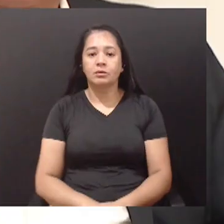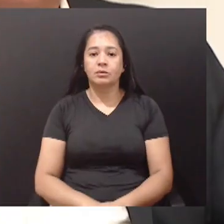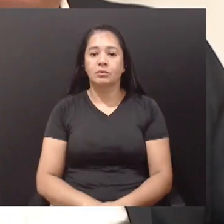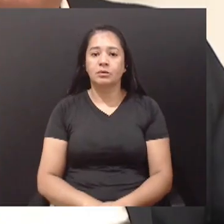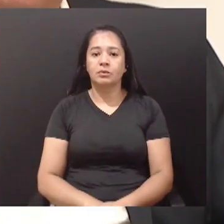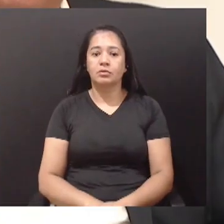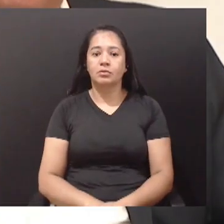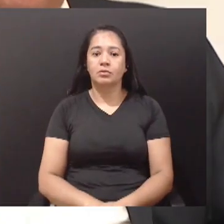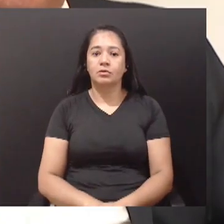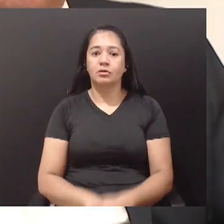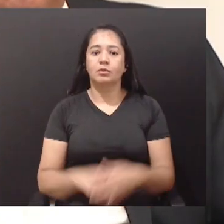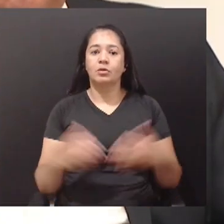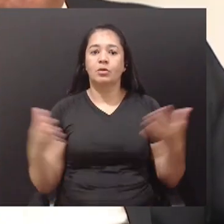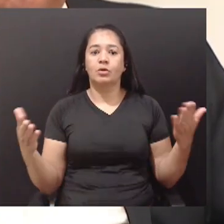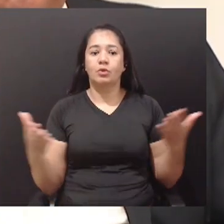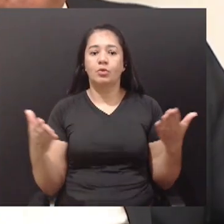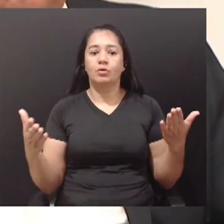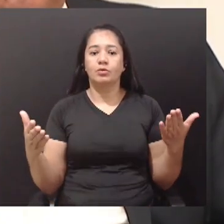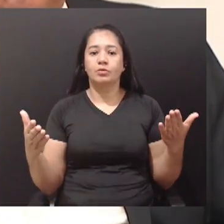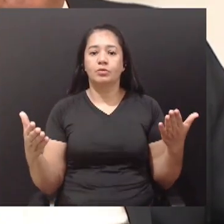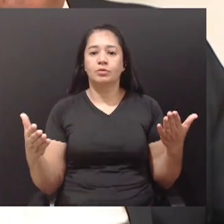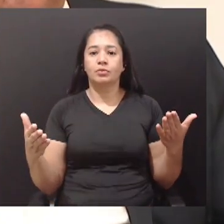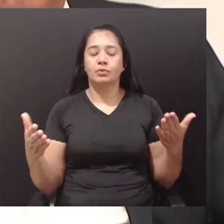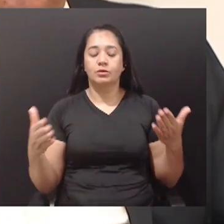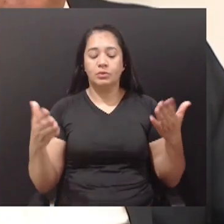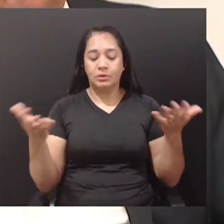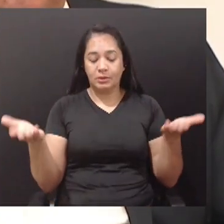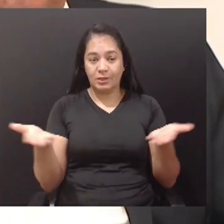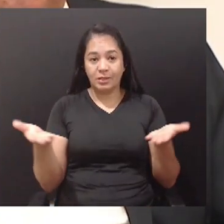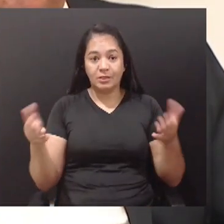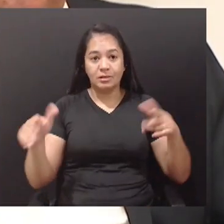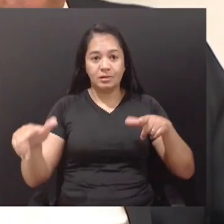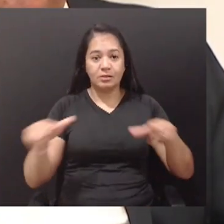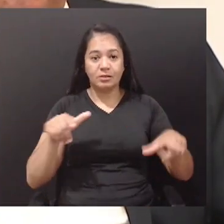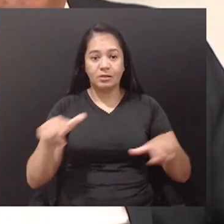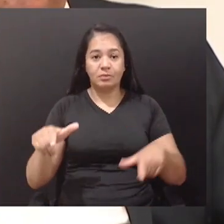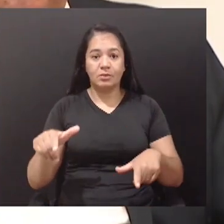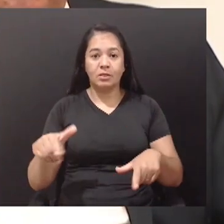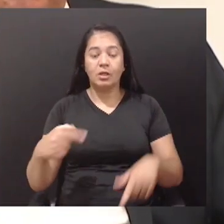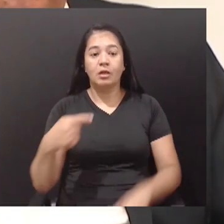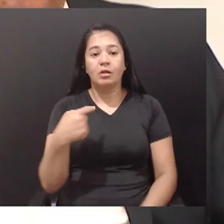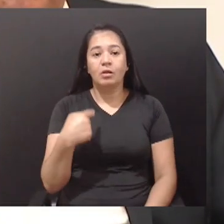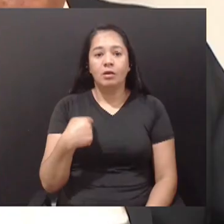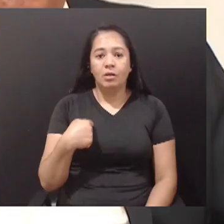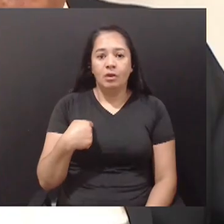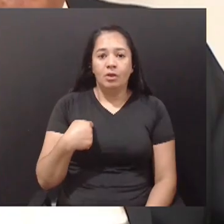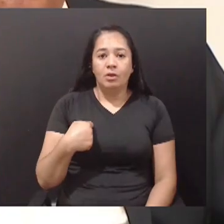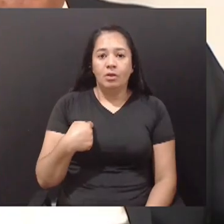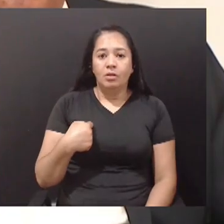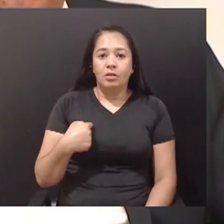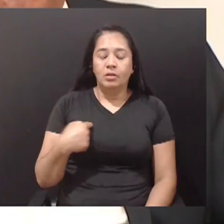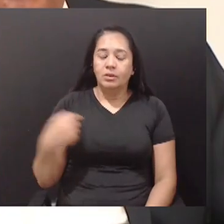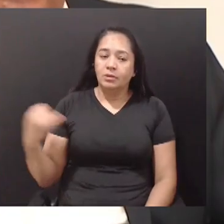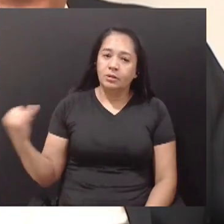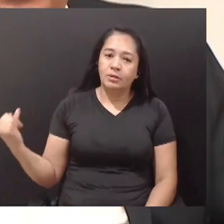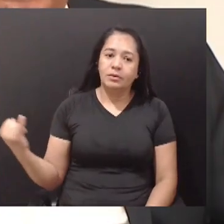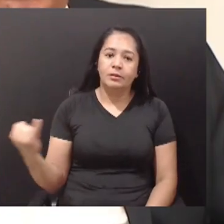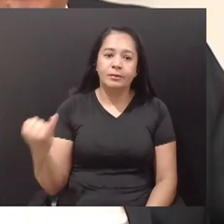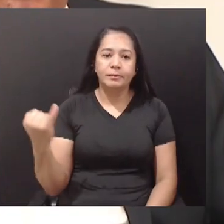E hoje, esse trabalho, para mim, é de uma